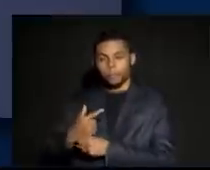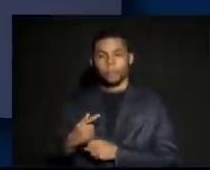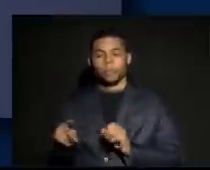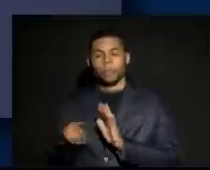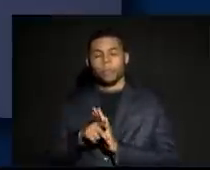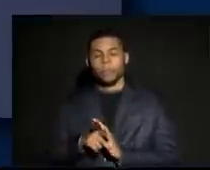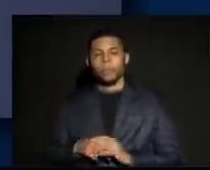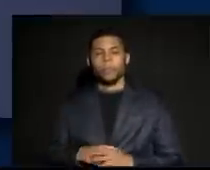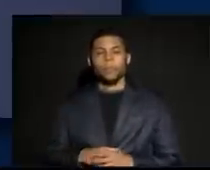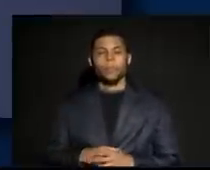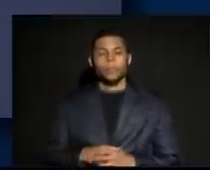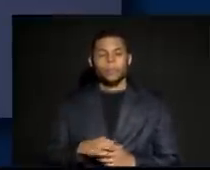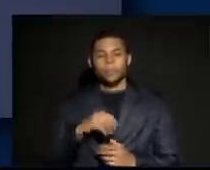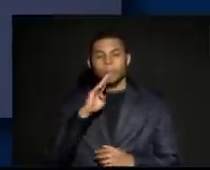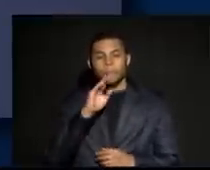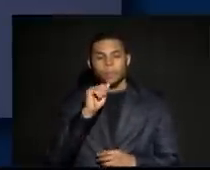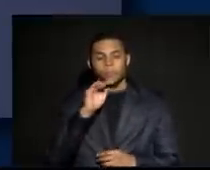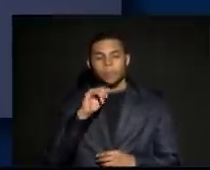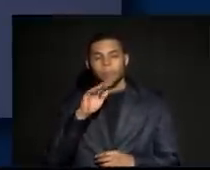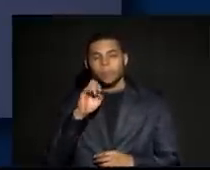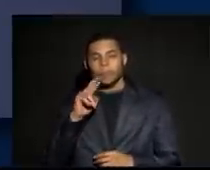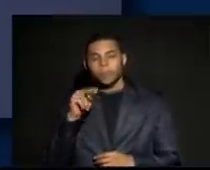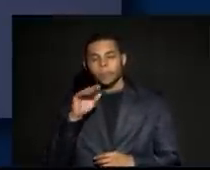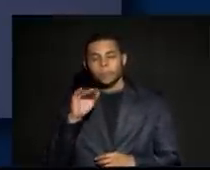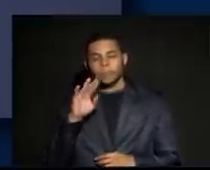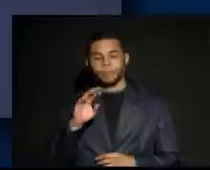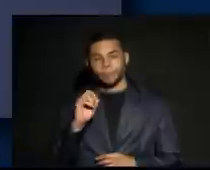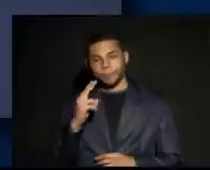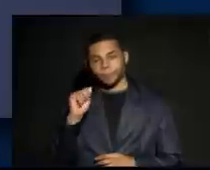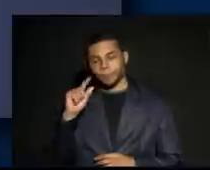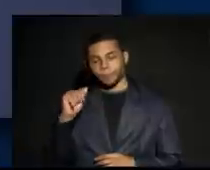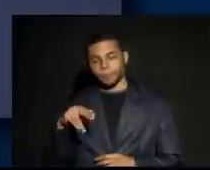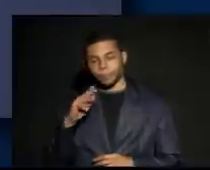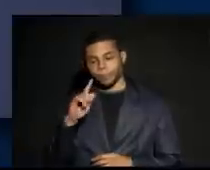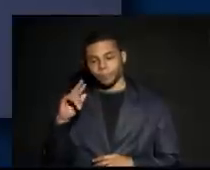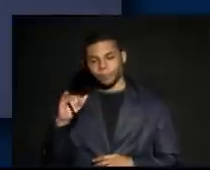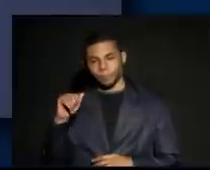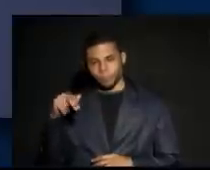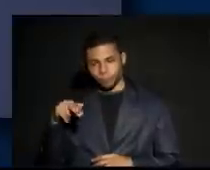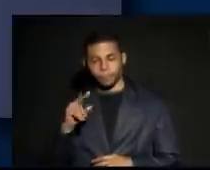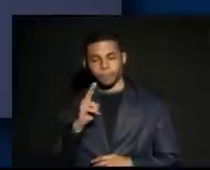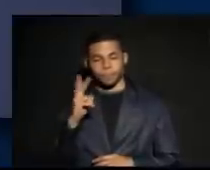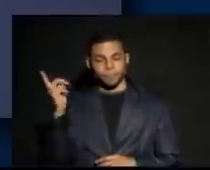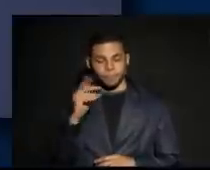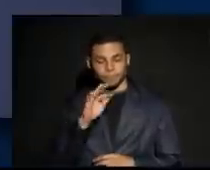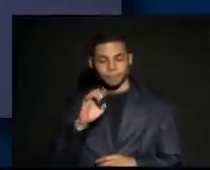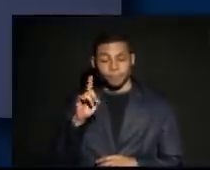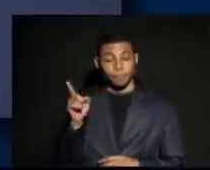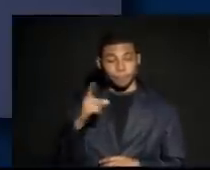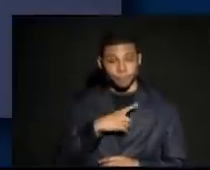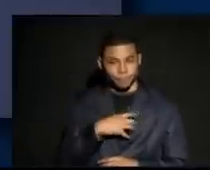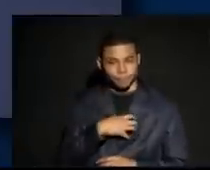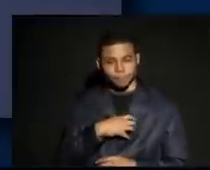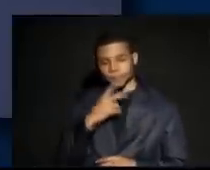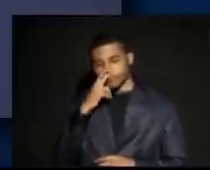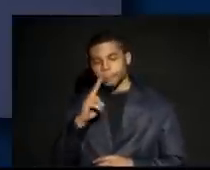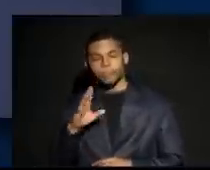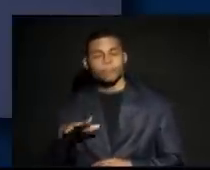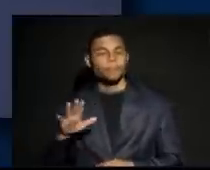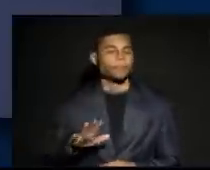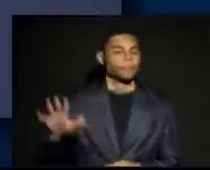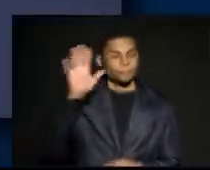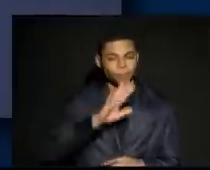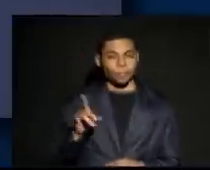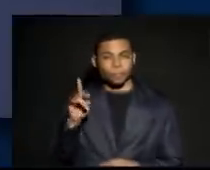do Ben bernanke ou do Alan greenspan o atual te ama do feder ele tem um perfil um pouco mais